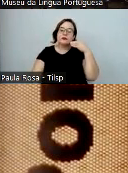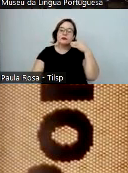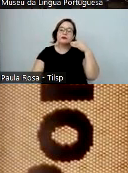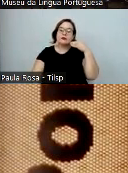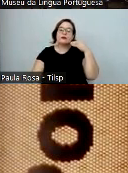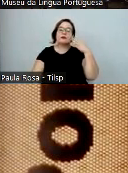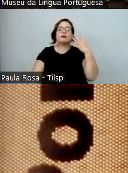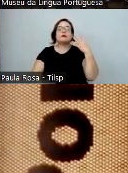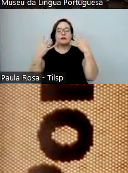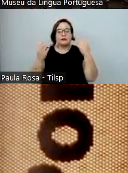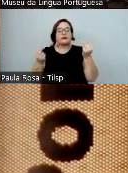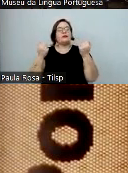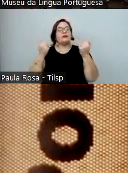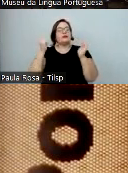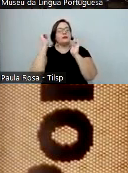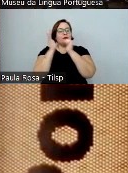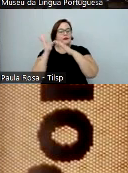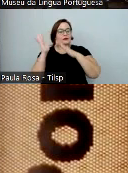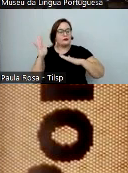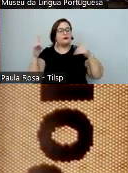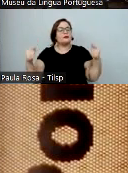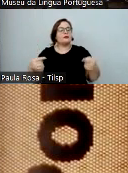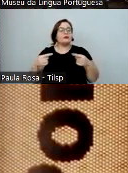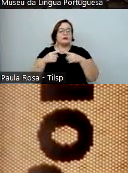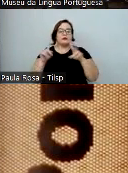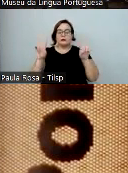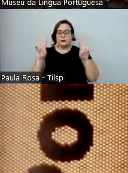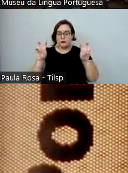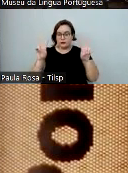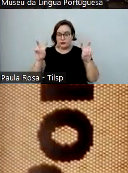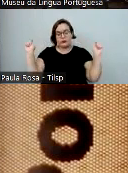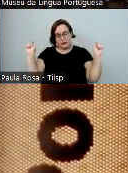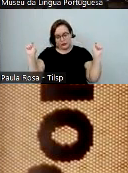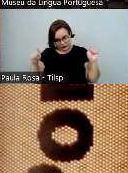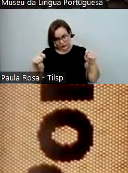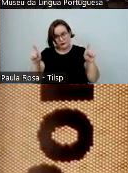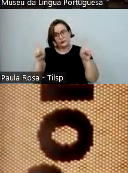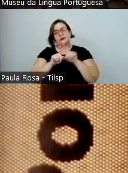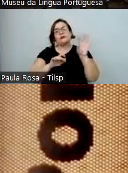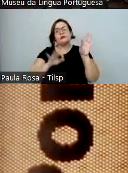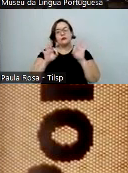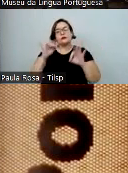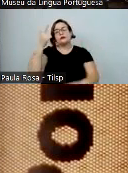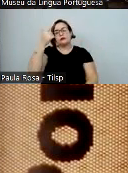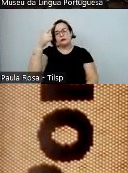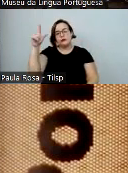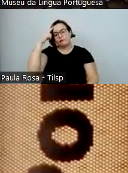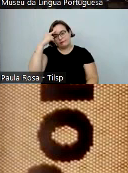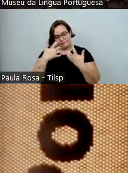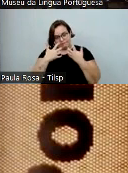atividades que estejam vinculadas aos temas e que possam Acionar e articular outras camadas de reflexão